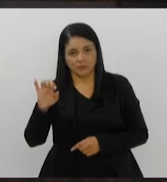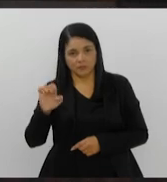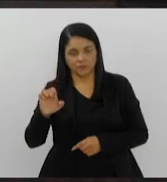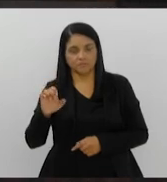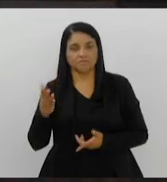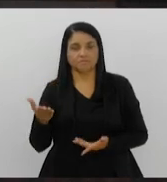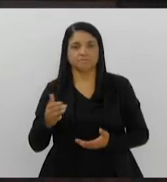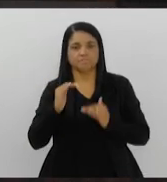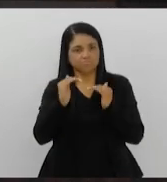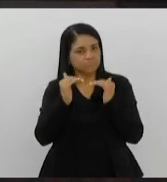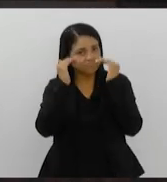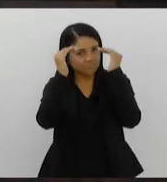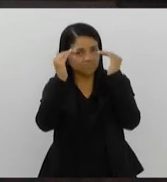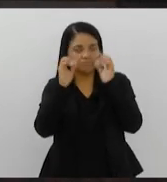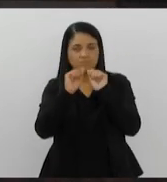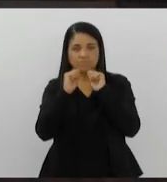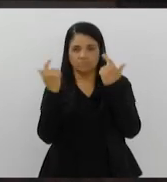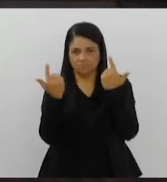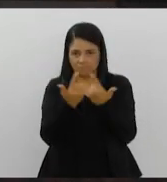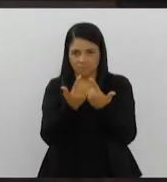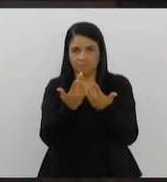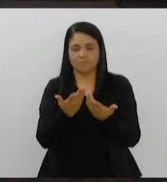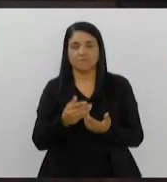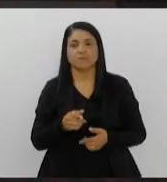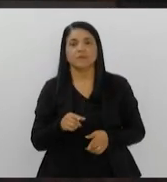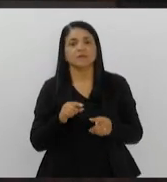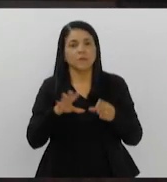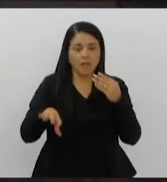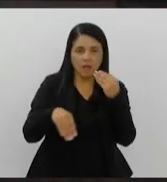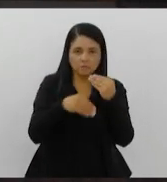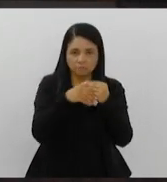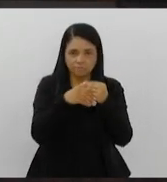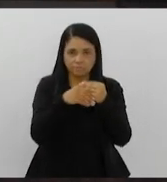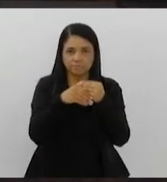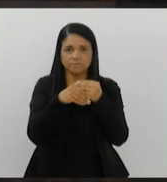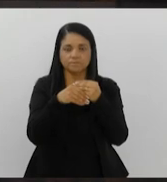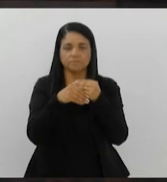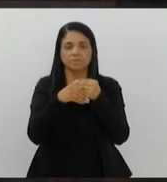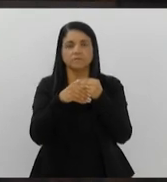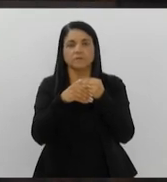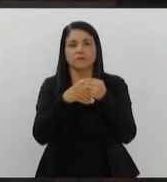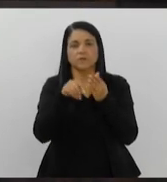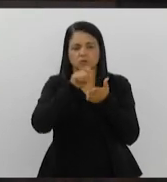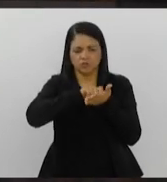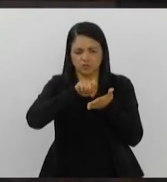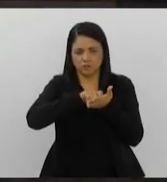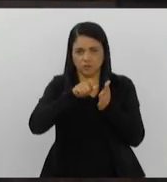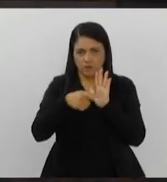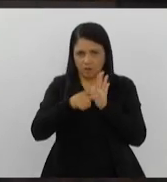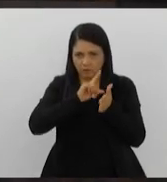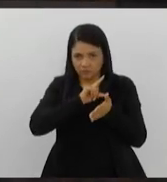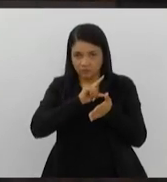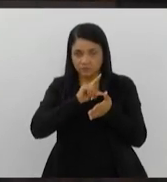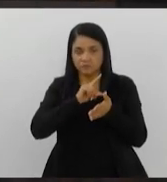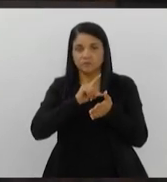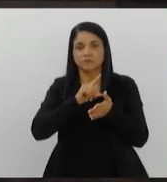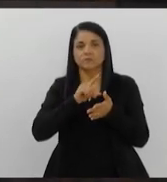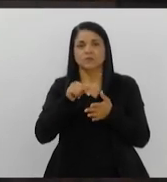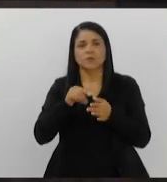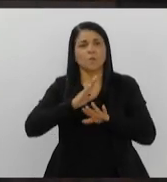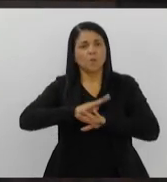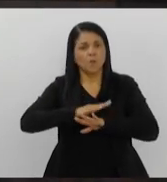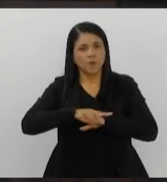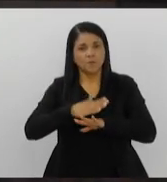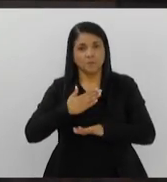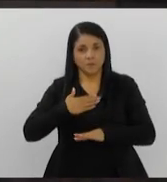quero também acrescentar além do que eu já havia escrito aqui que em determinado momento